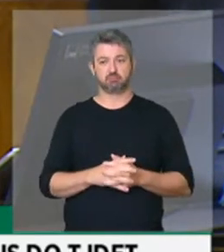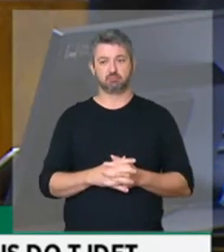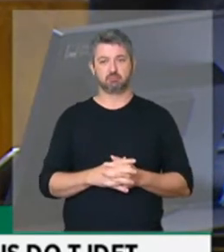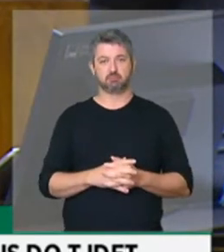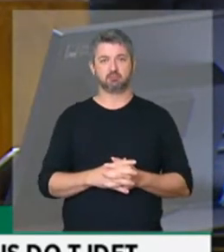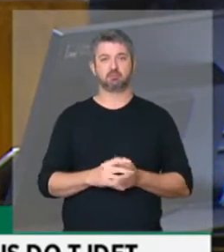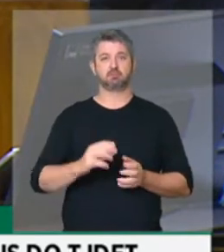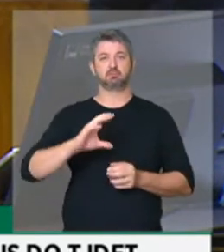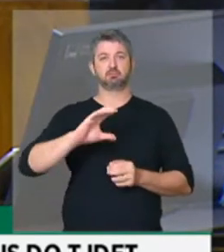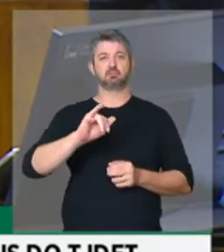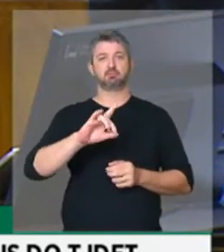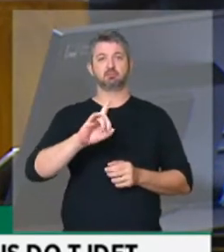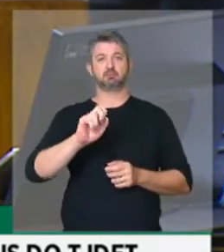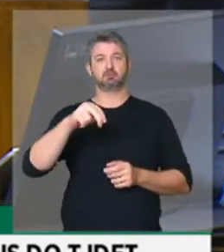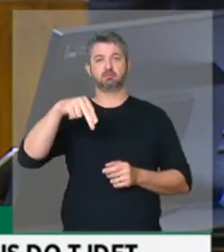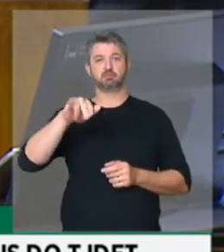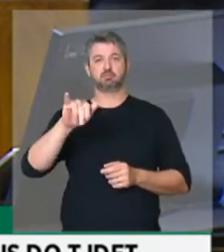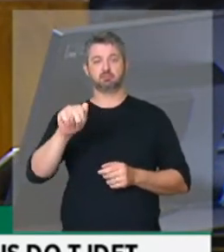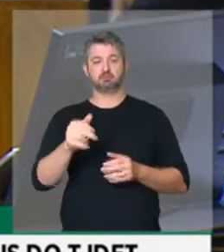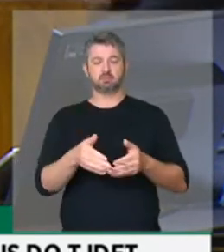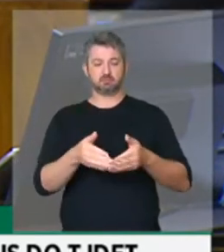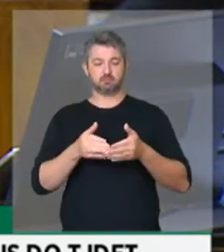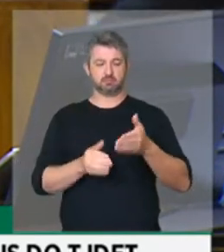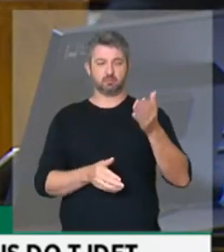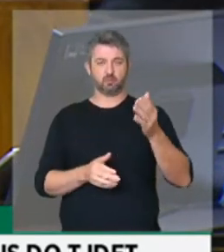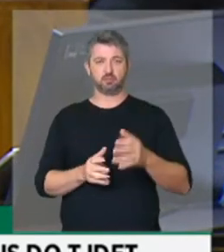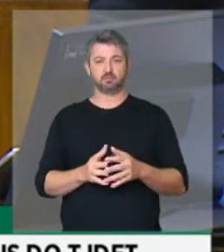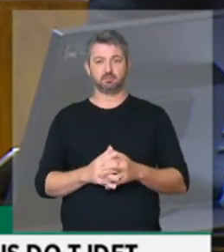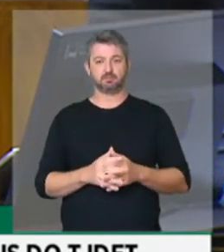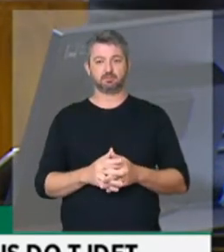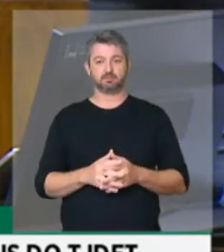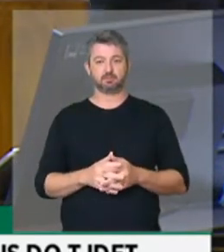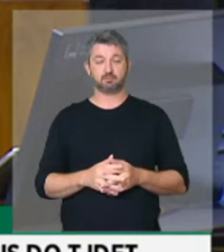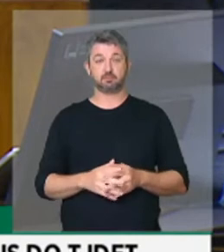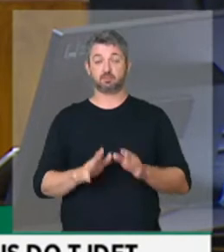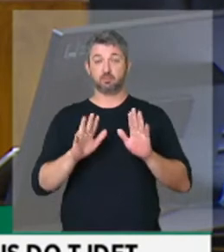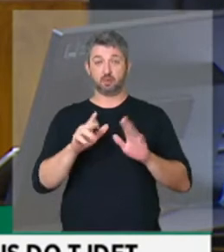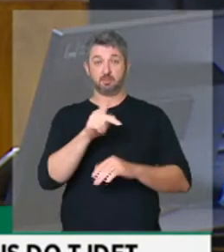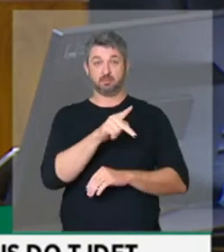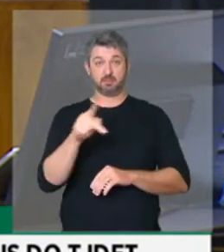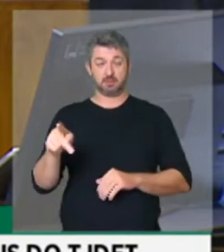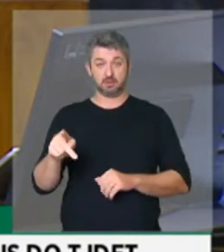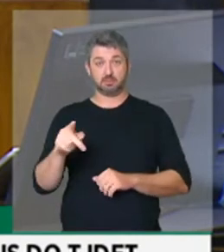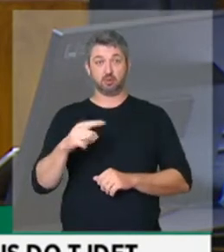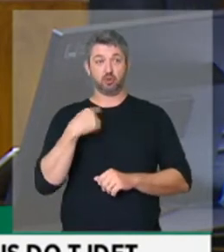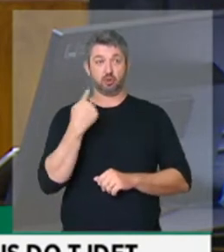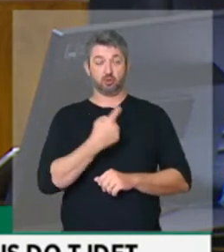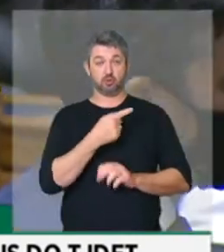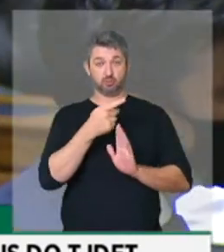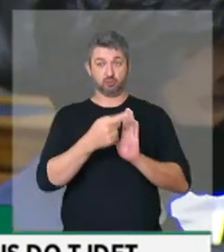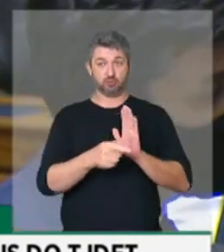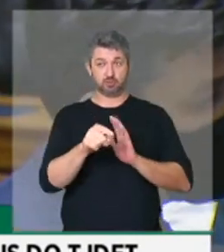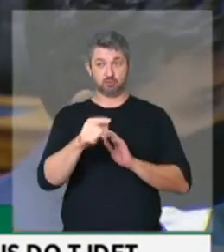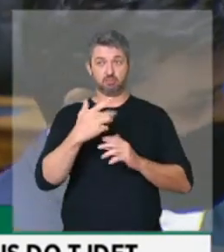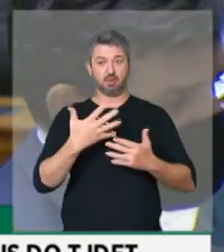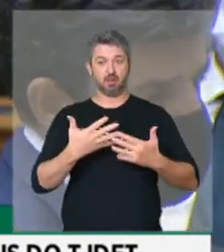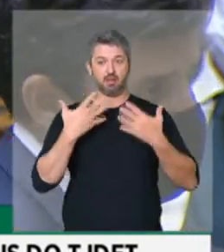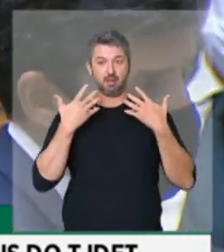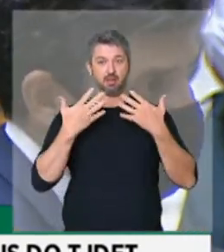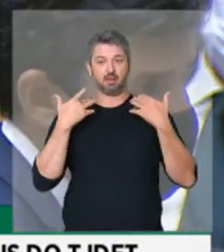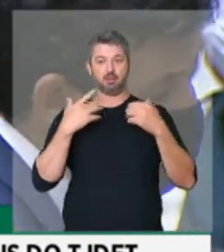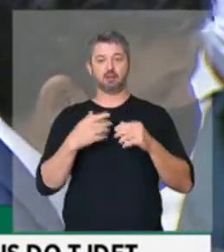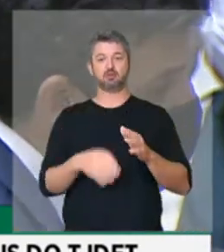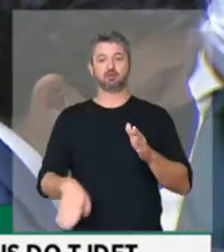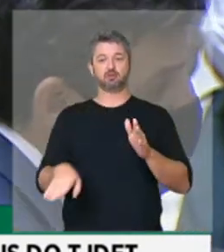Cidadania, presidente. Cidadania, por favor, deputada Paula. Presidente, esse projeto para nós é uma grande alegria ele vir